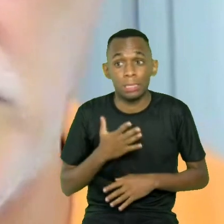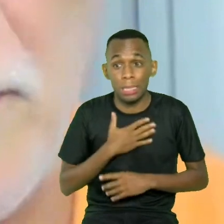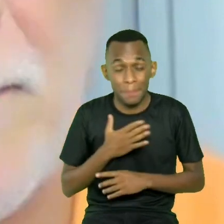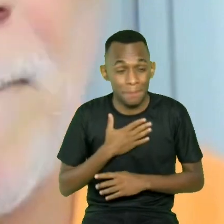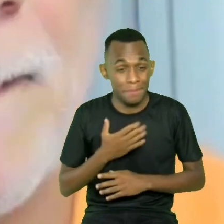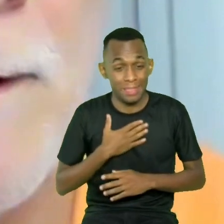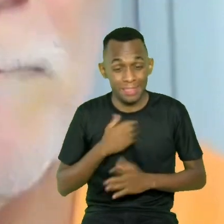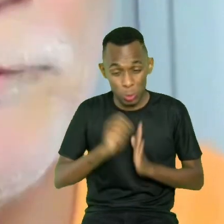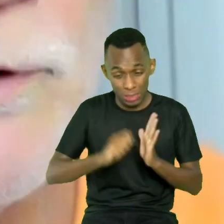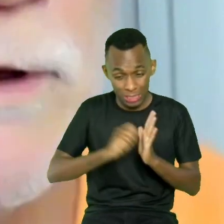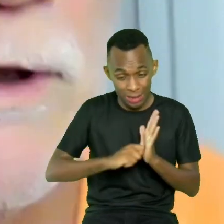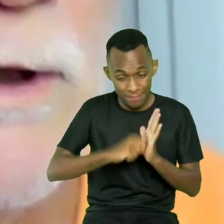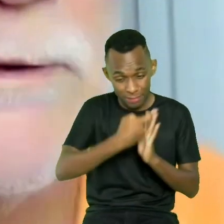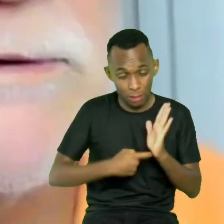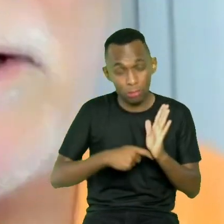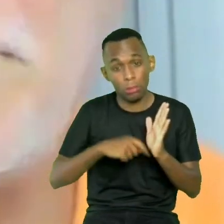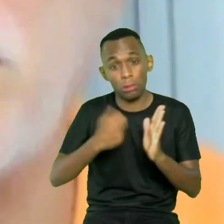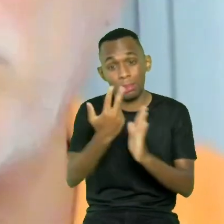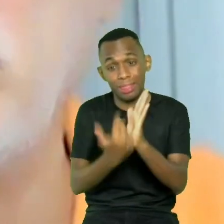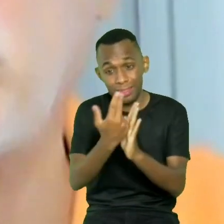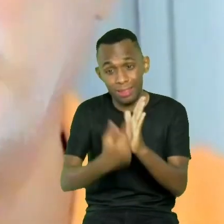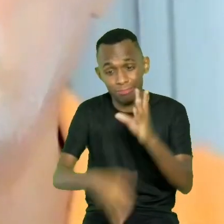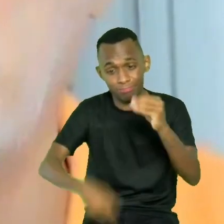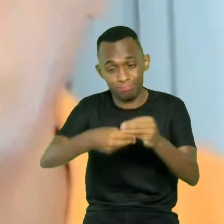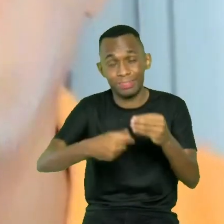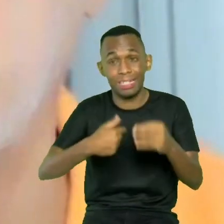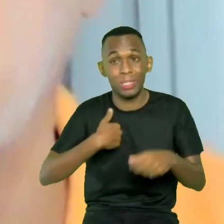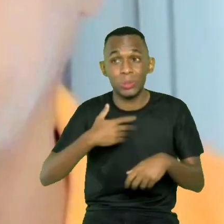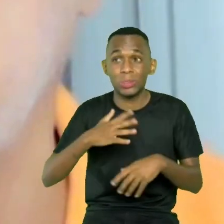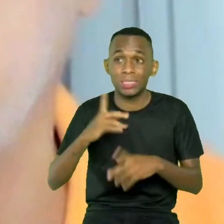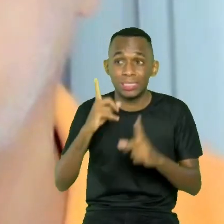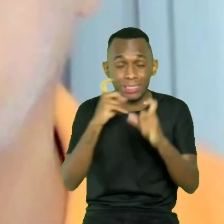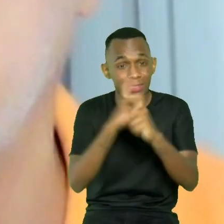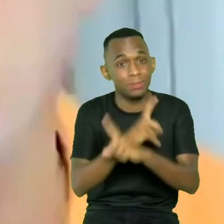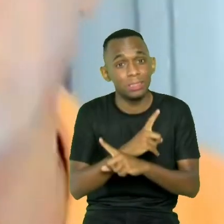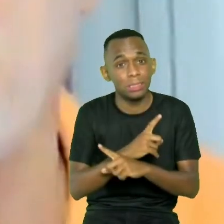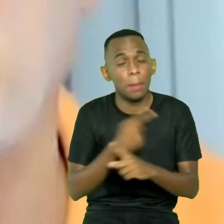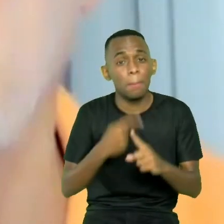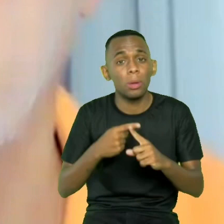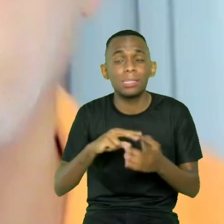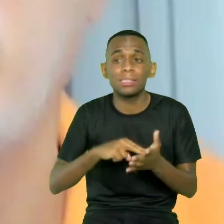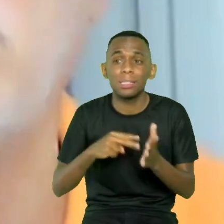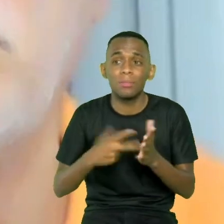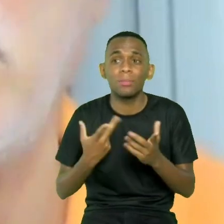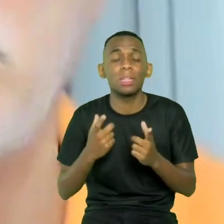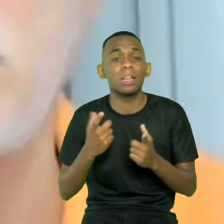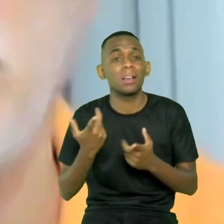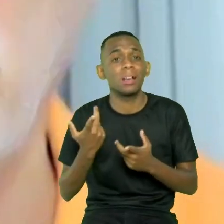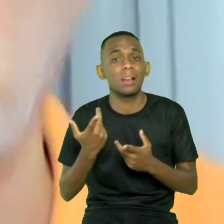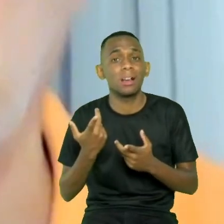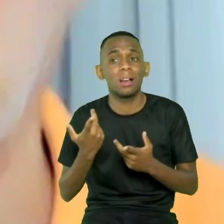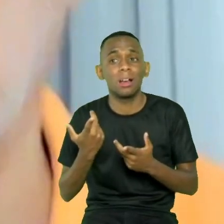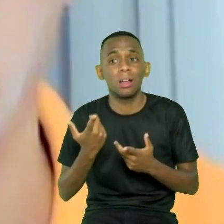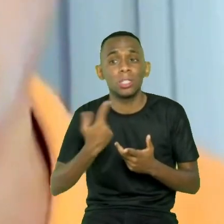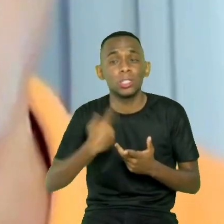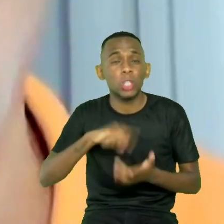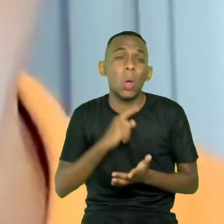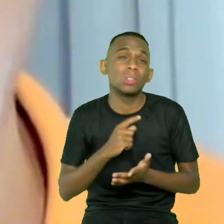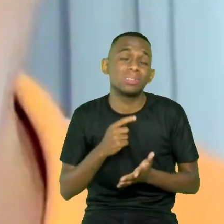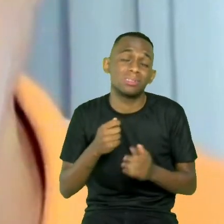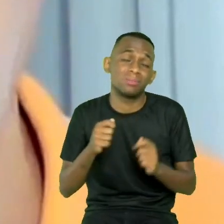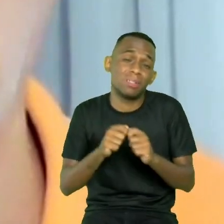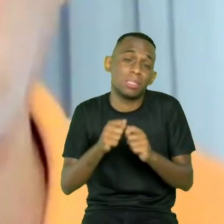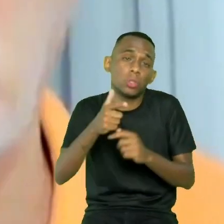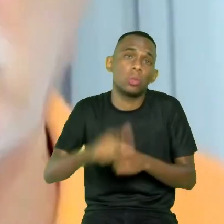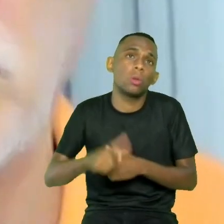escrito, porque sempre há um risco muito grande de a gente ser redundante. Eu, como